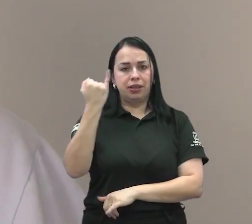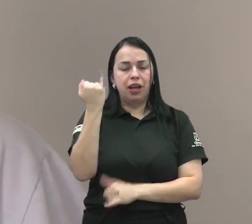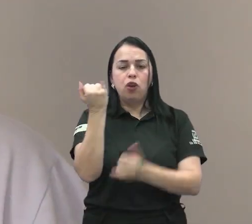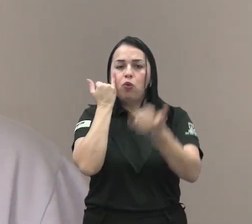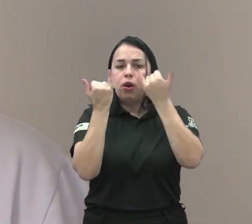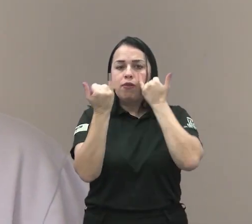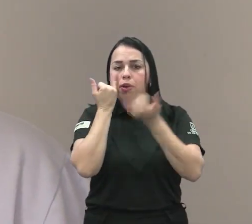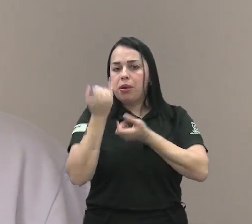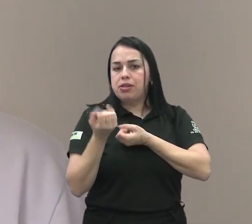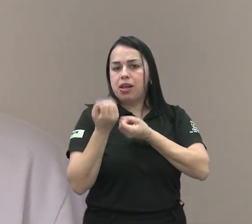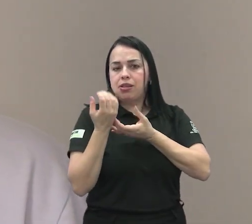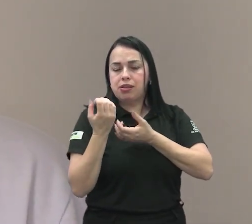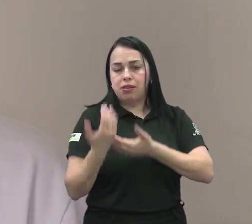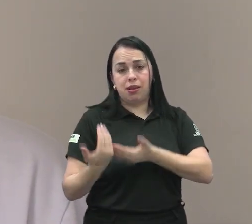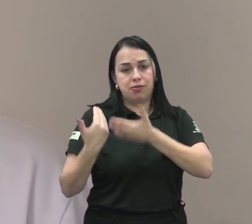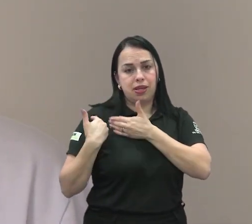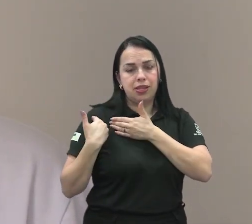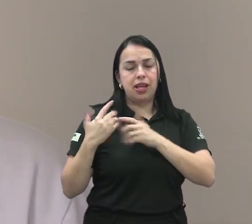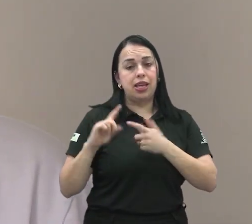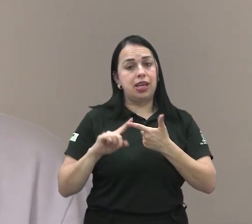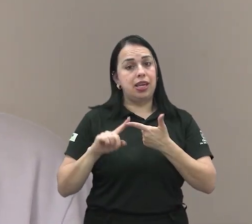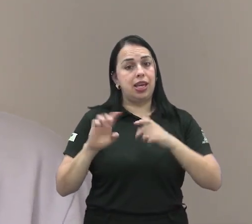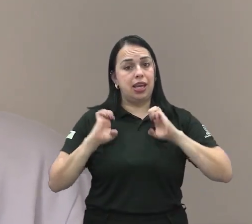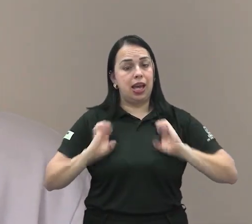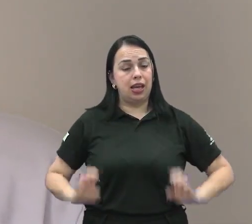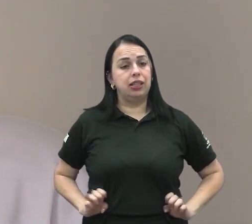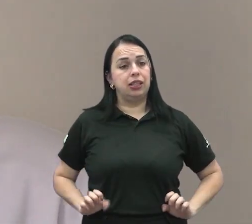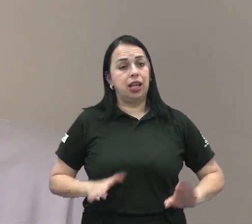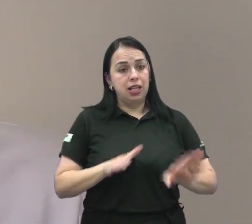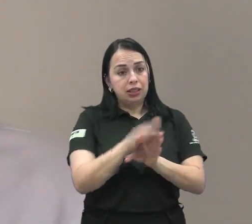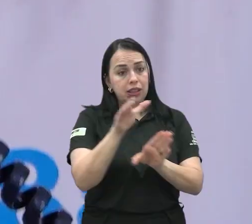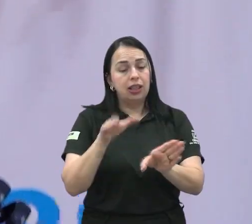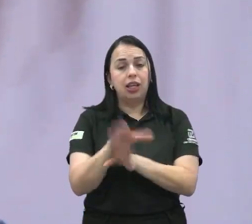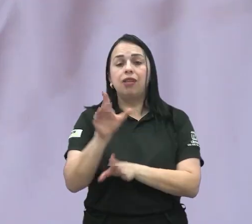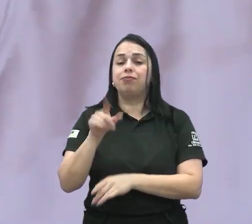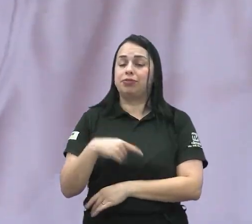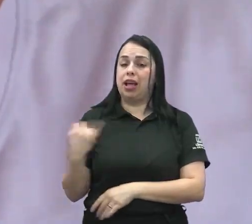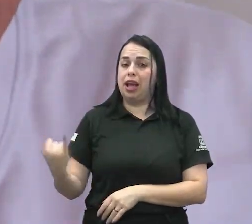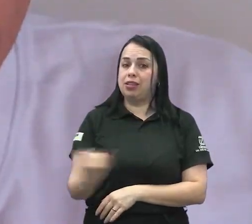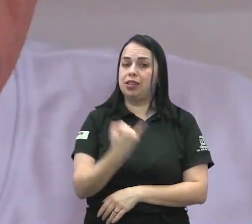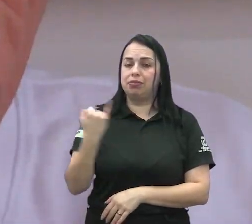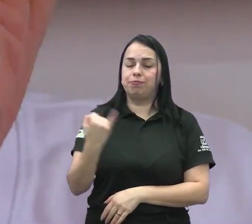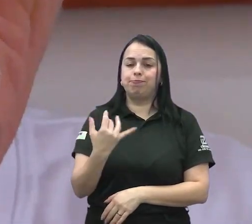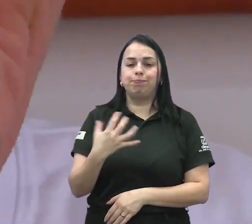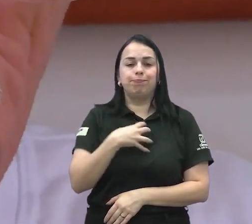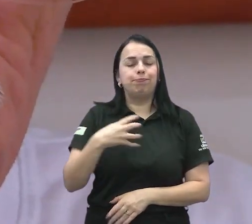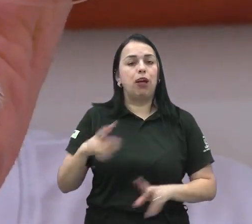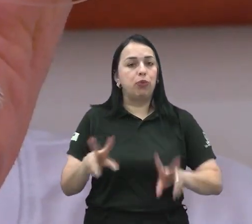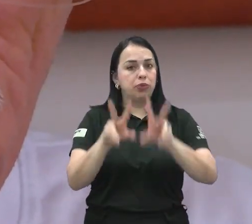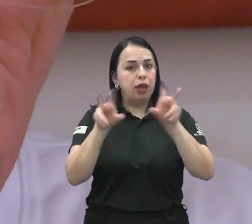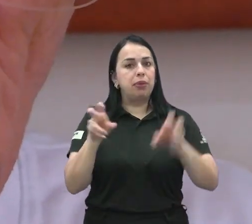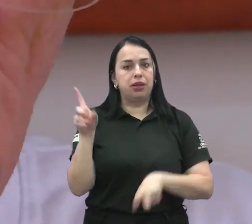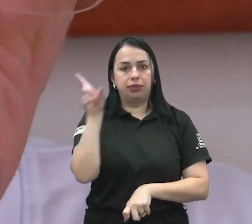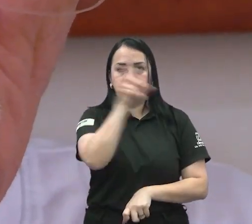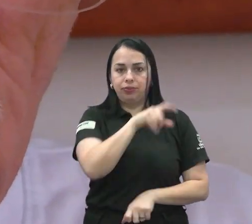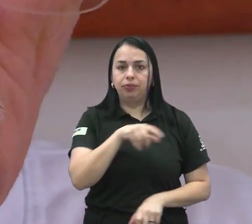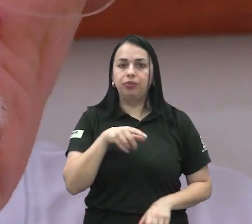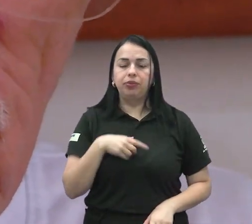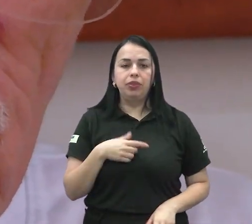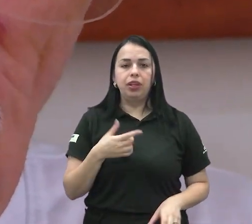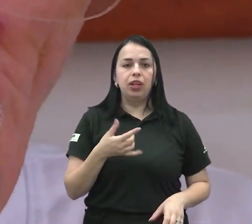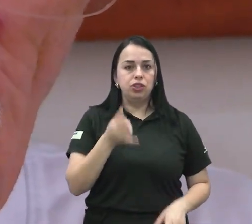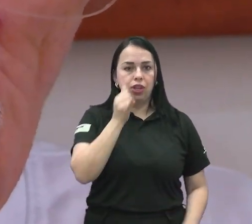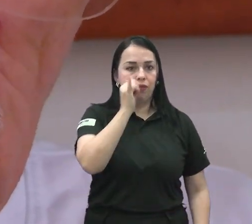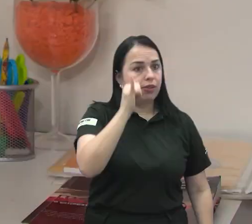reconhece a importância do projeto. Com informação responsável e ética, é possível alertar sobre um tema ainda